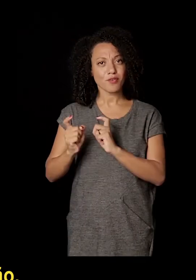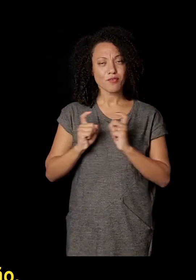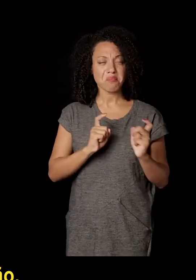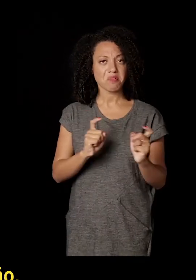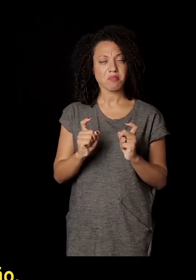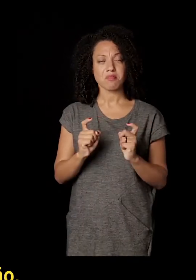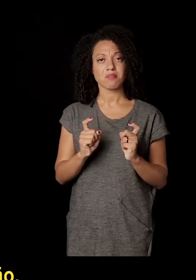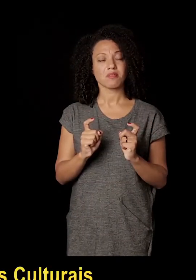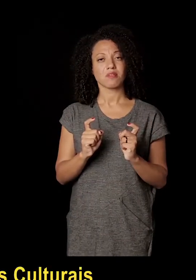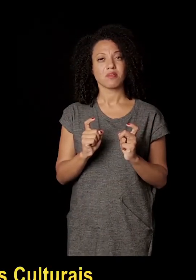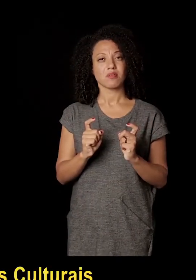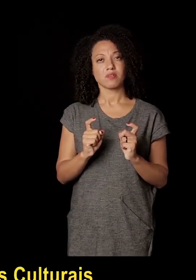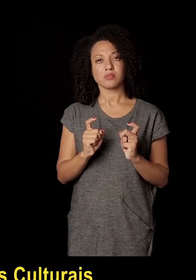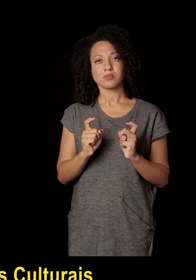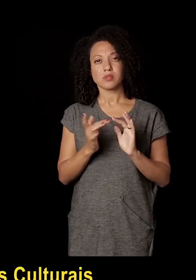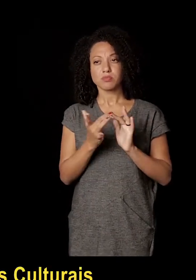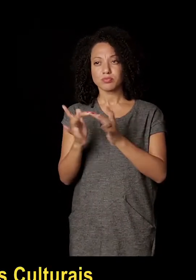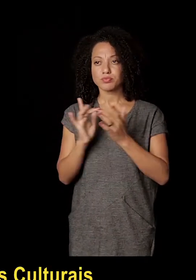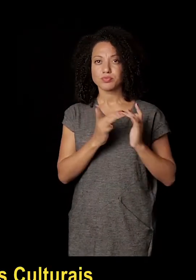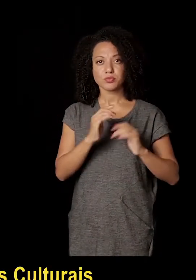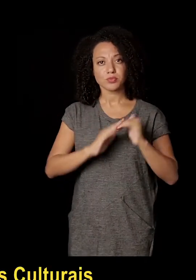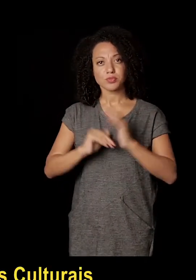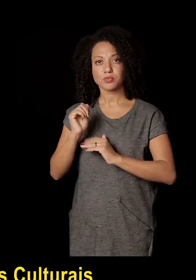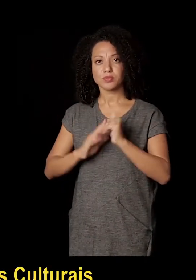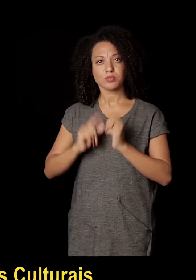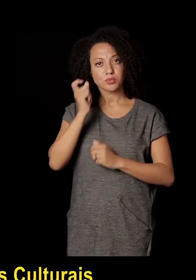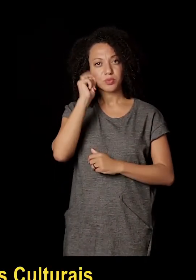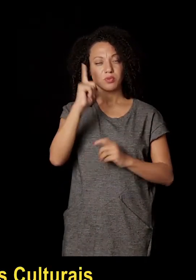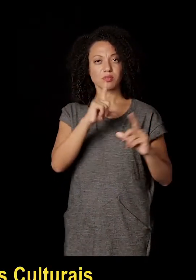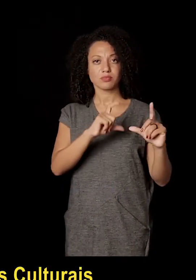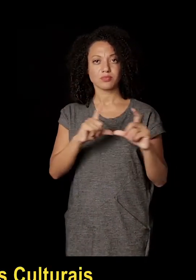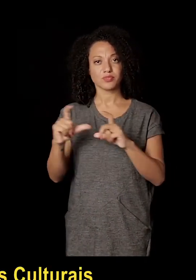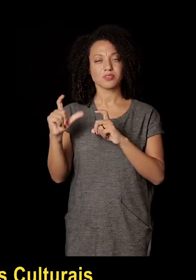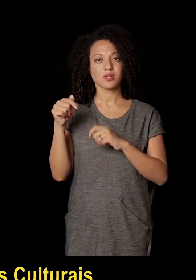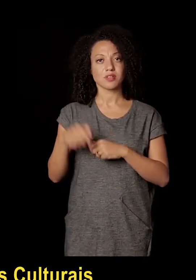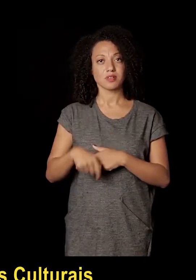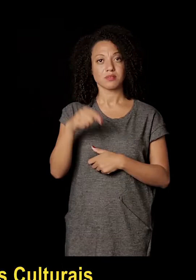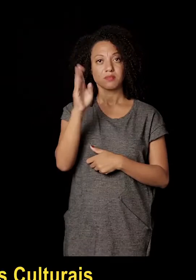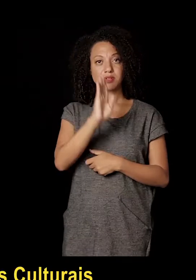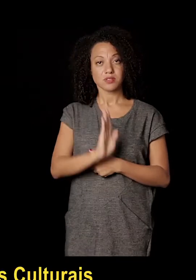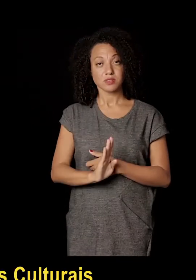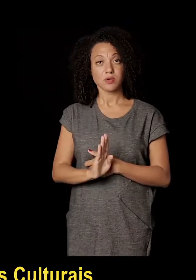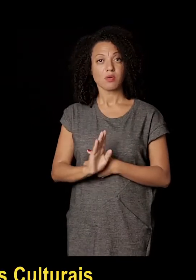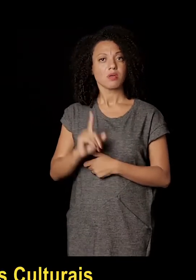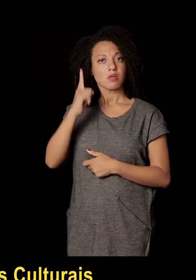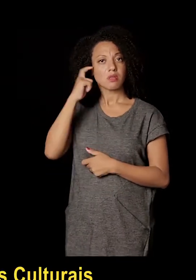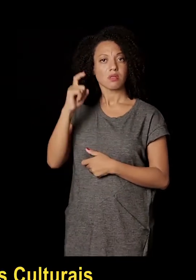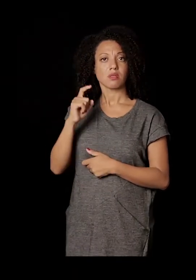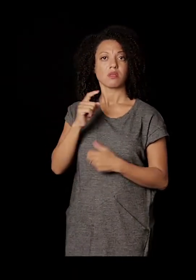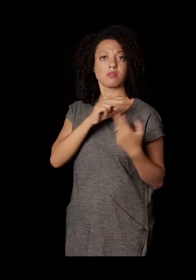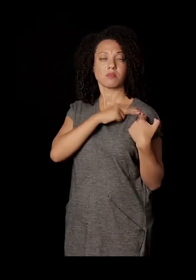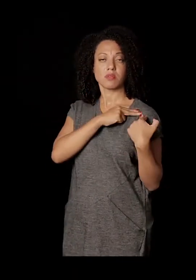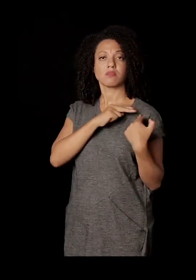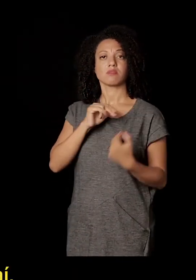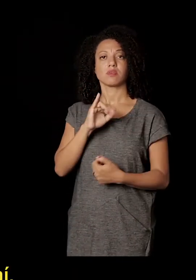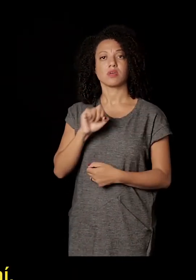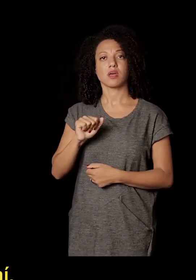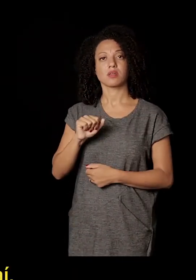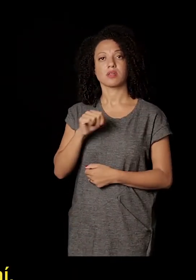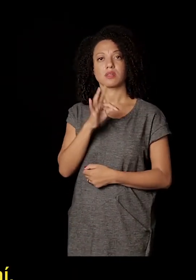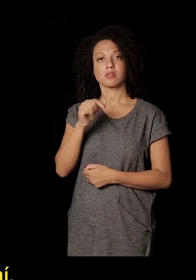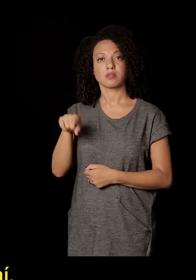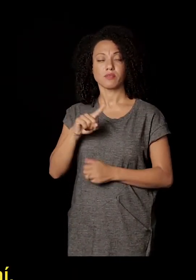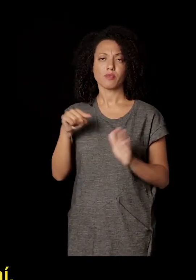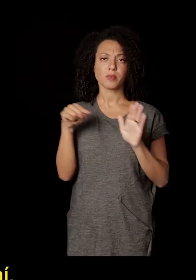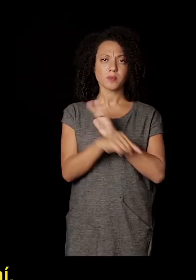foi feita a primeira reunião, uma reunião espontânea da criação da rede de produtores culturais da fotografia no Brasil, puxada pelo Yatan. Então, queria